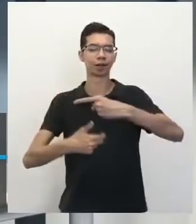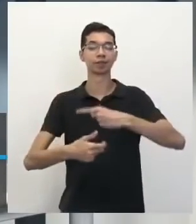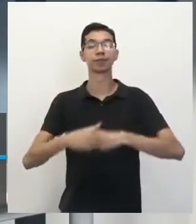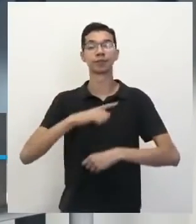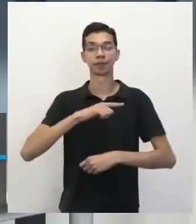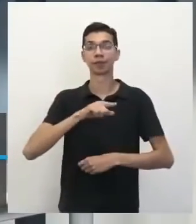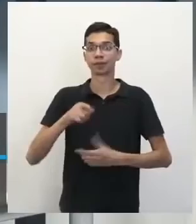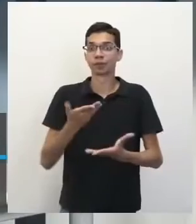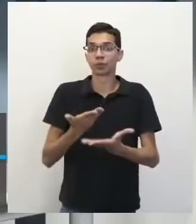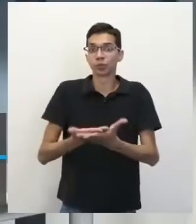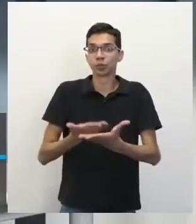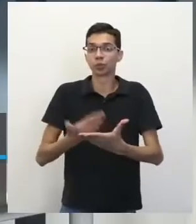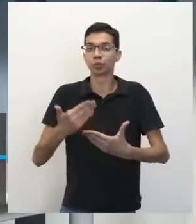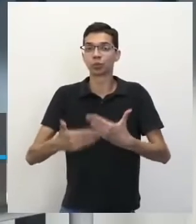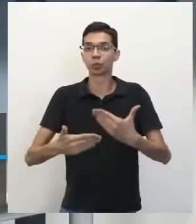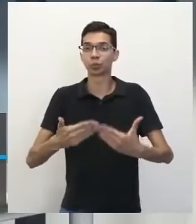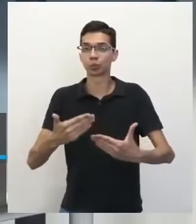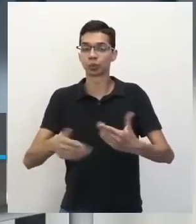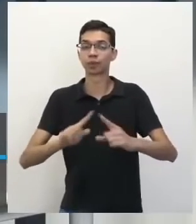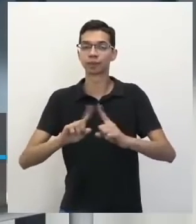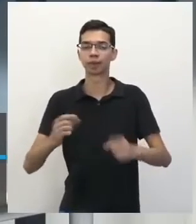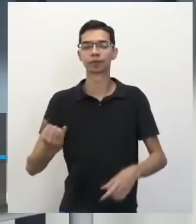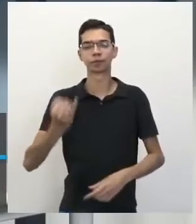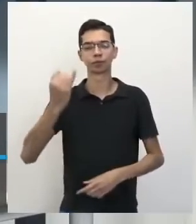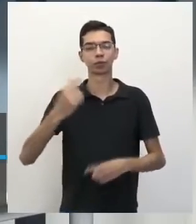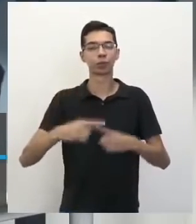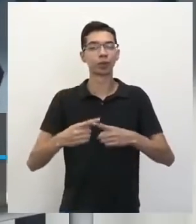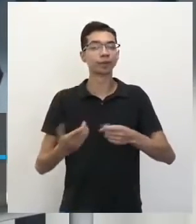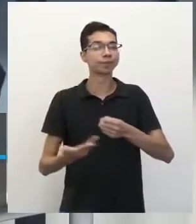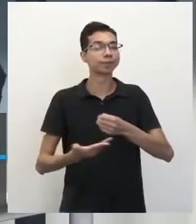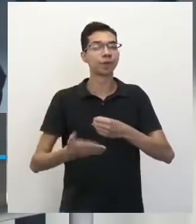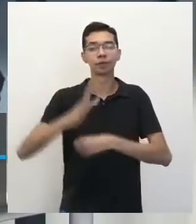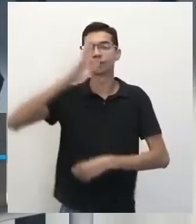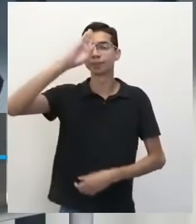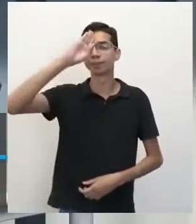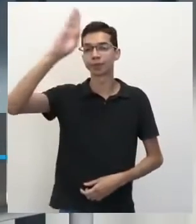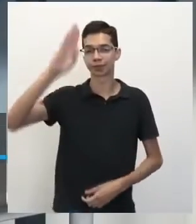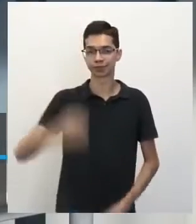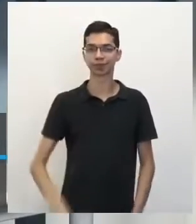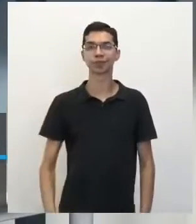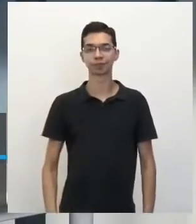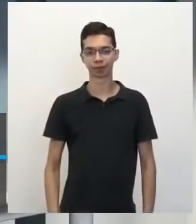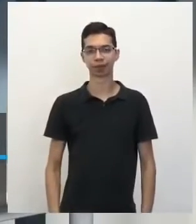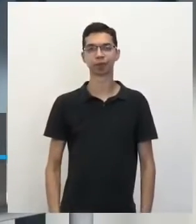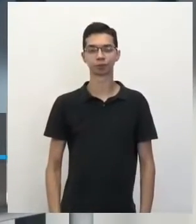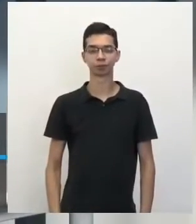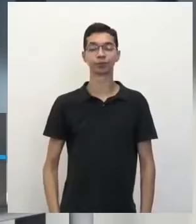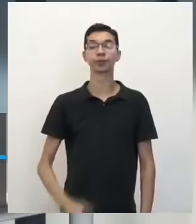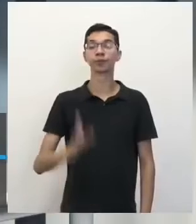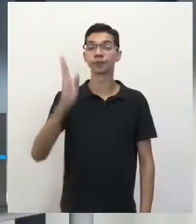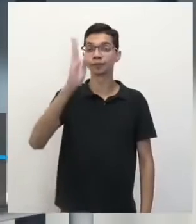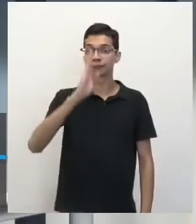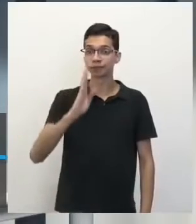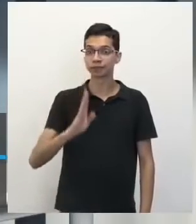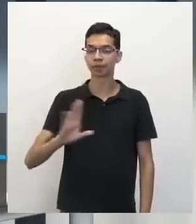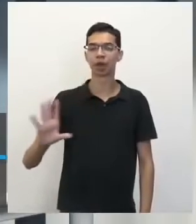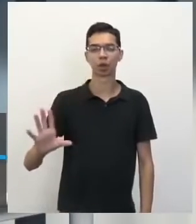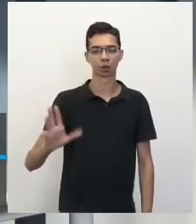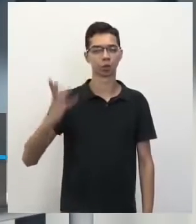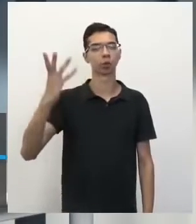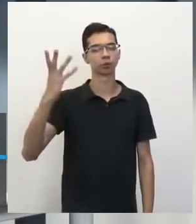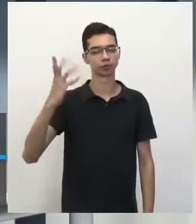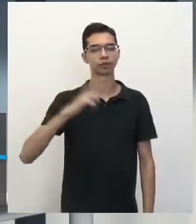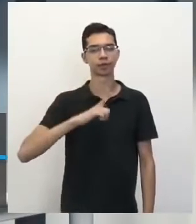né? Mas o interessante, a base desse processo migratório é isso, na qual o Brasil, né, sofreu essas questões tanto do processo